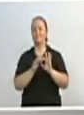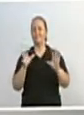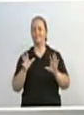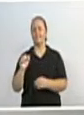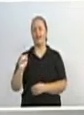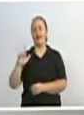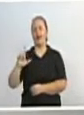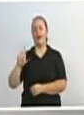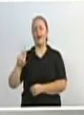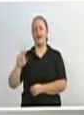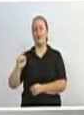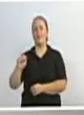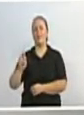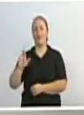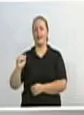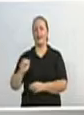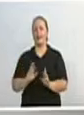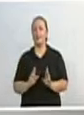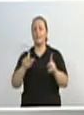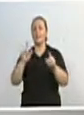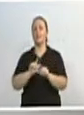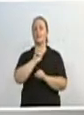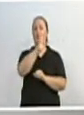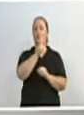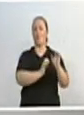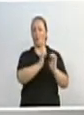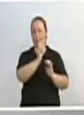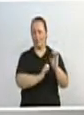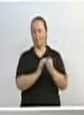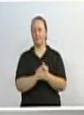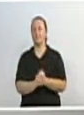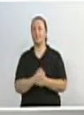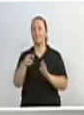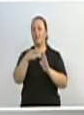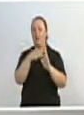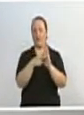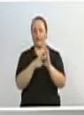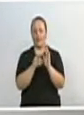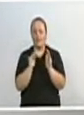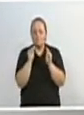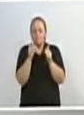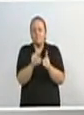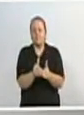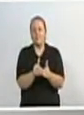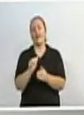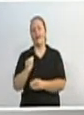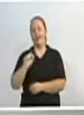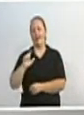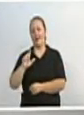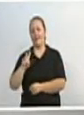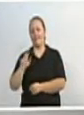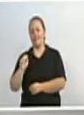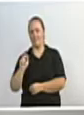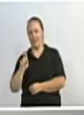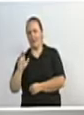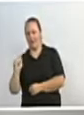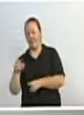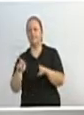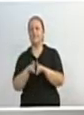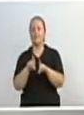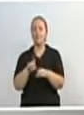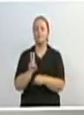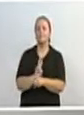em relação a outras empresas. Regras específicas na fiscalização. As micro e pequenas empresas terão